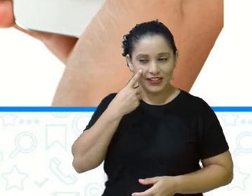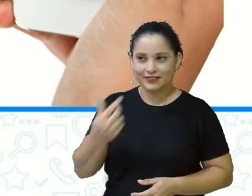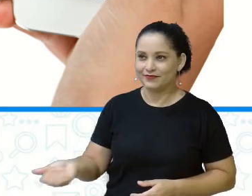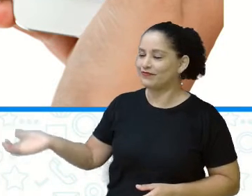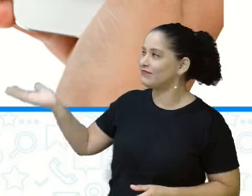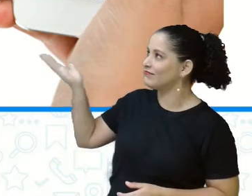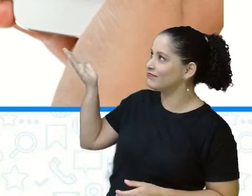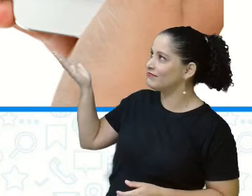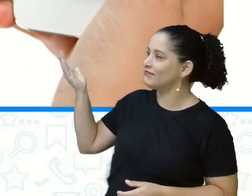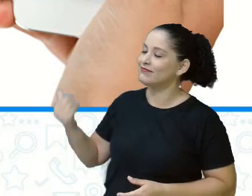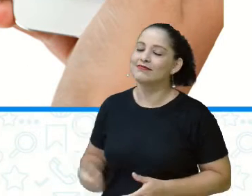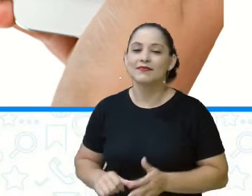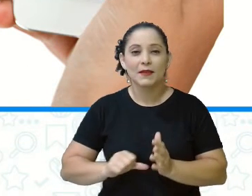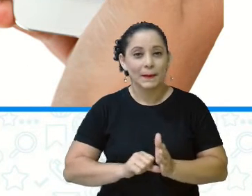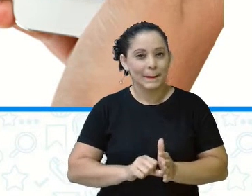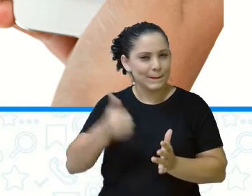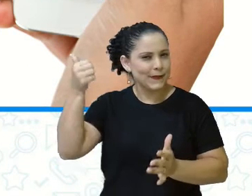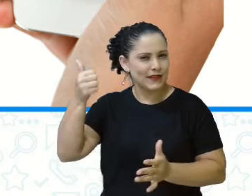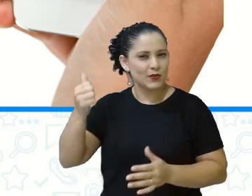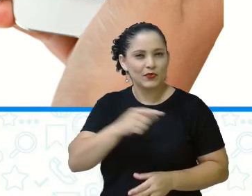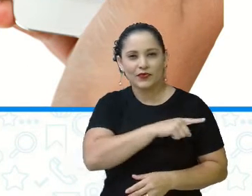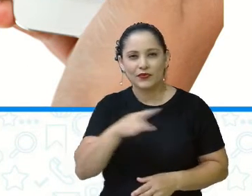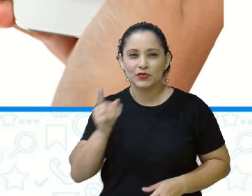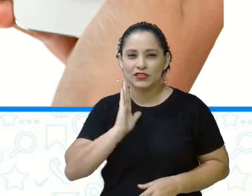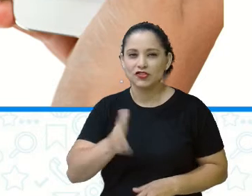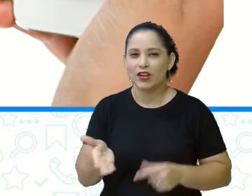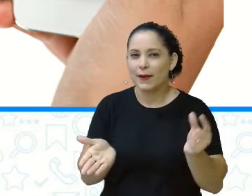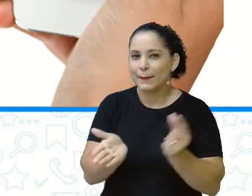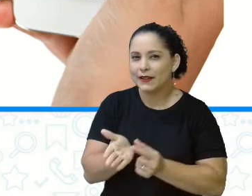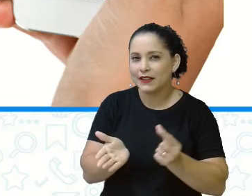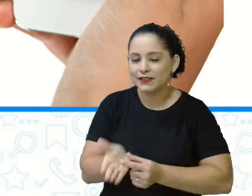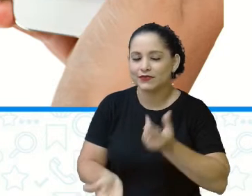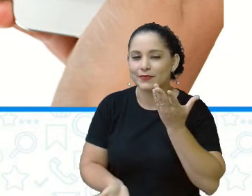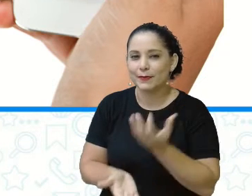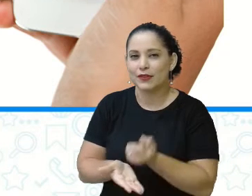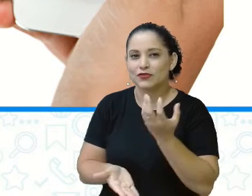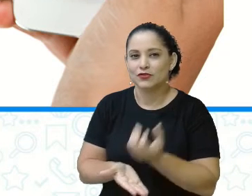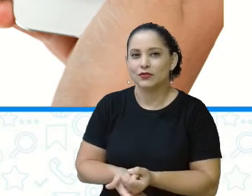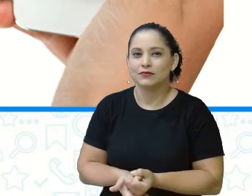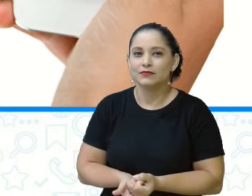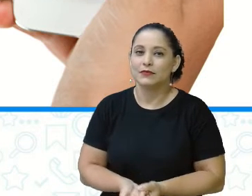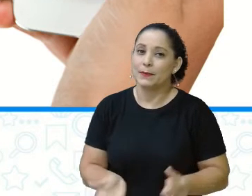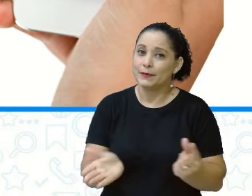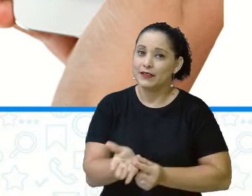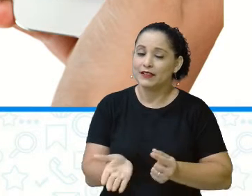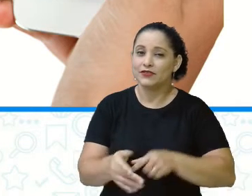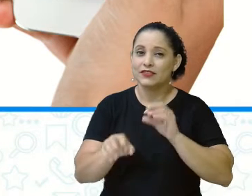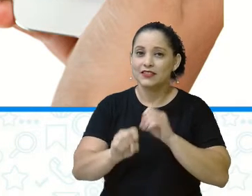só. Primeiramente, você já baixou o aplicativo do Educa Recife?